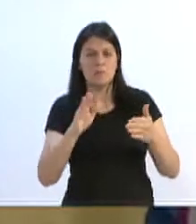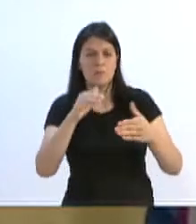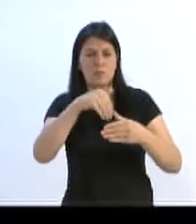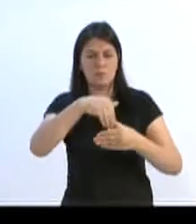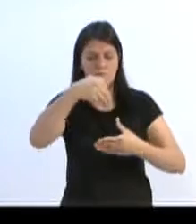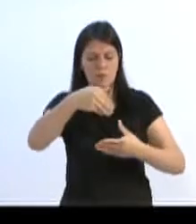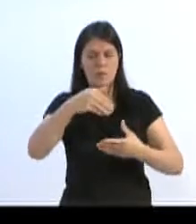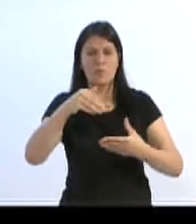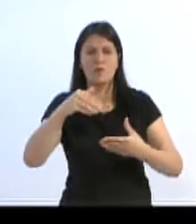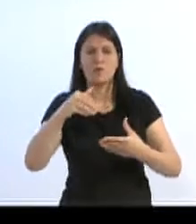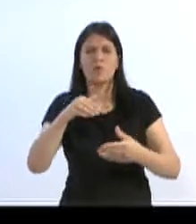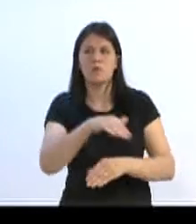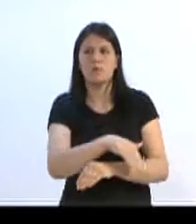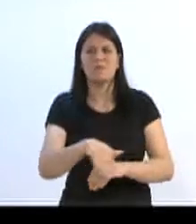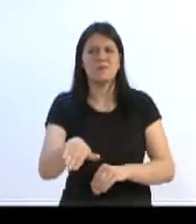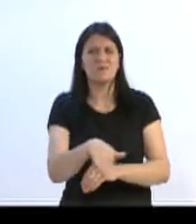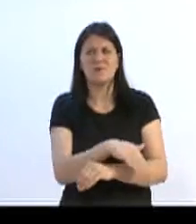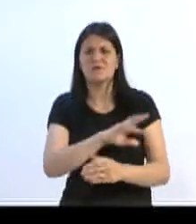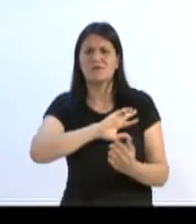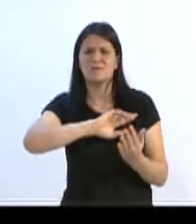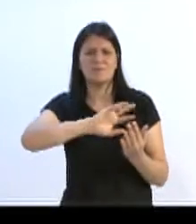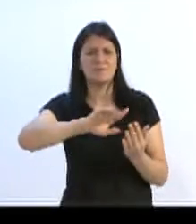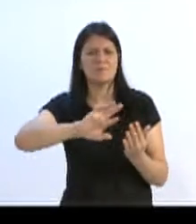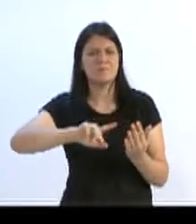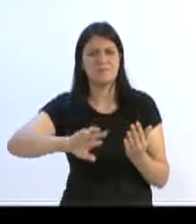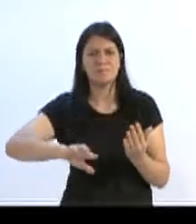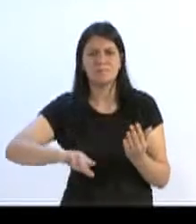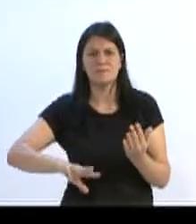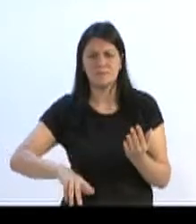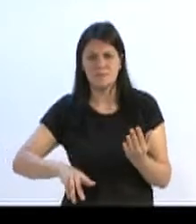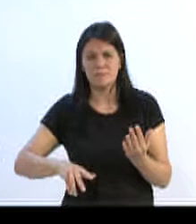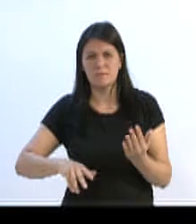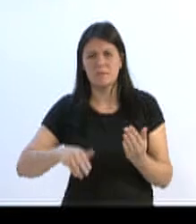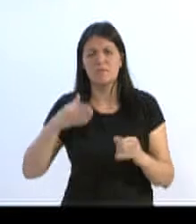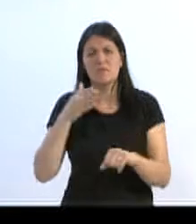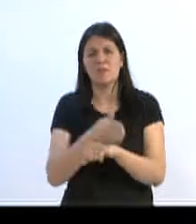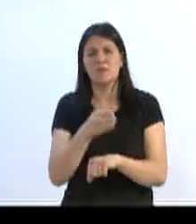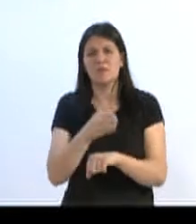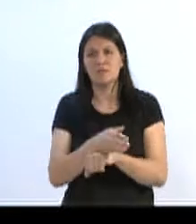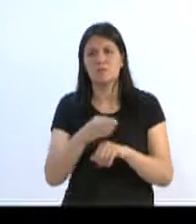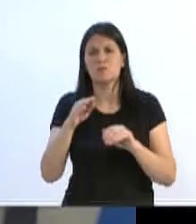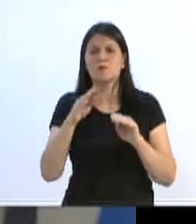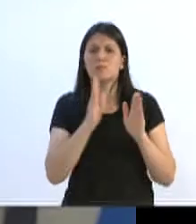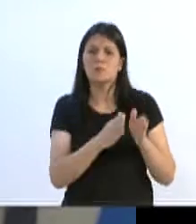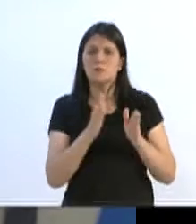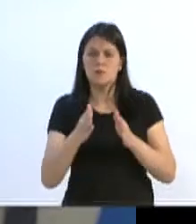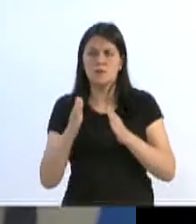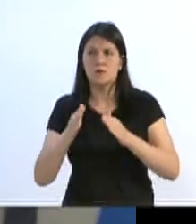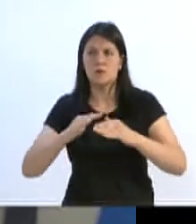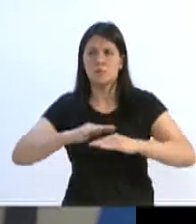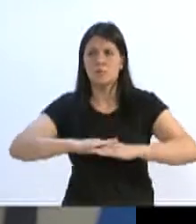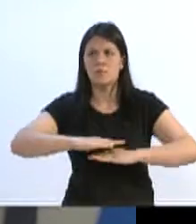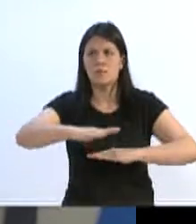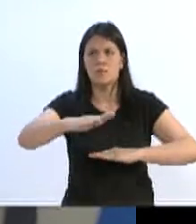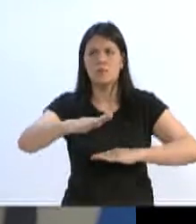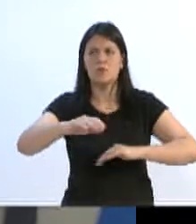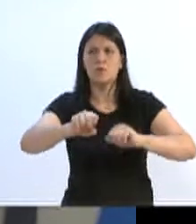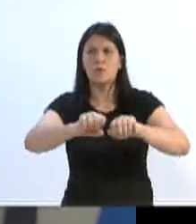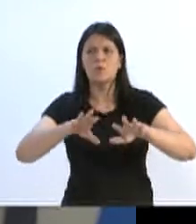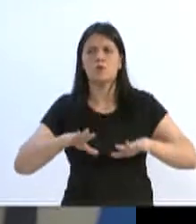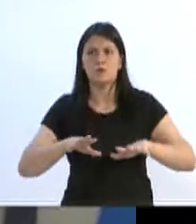white alasca no de vanderbilt quando de mesquita e gonçalves dias que fazem parte do programa de pavimentação no sistema de mutirão que